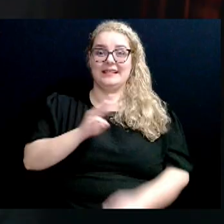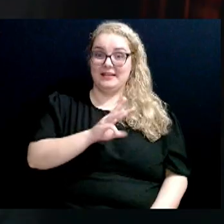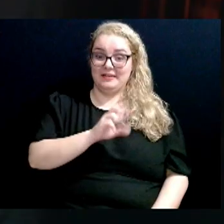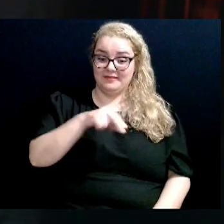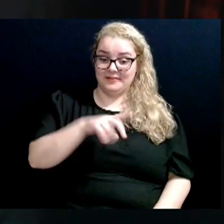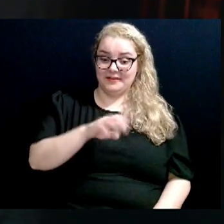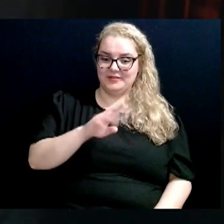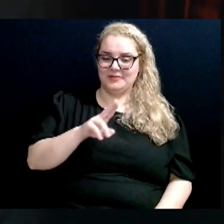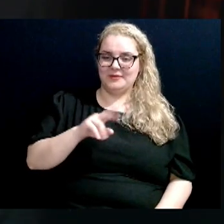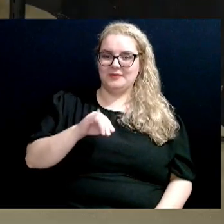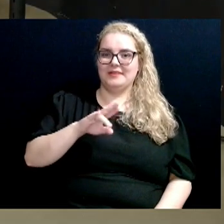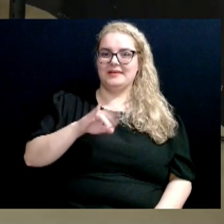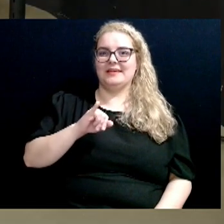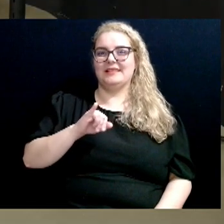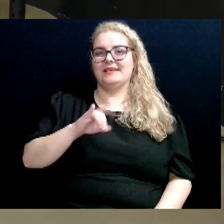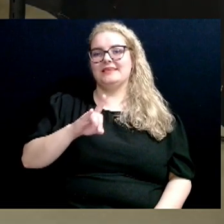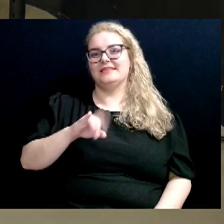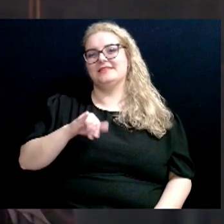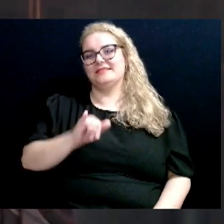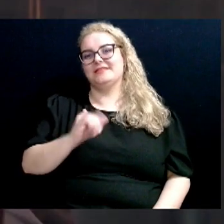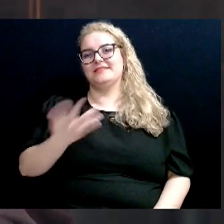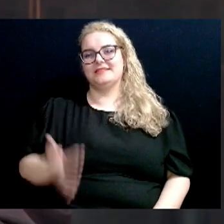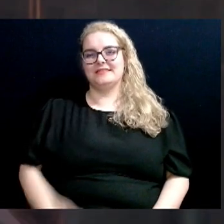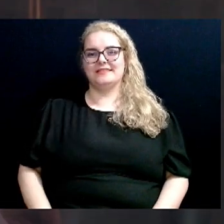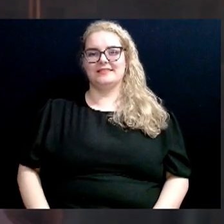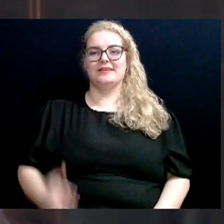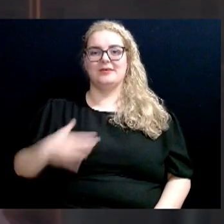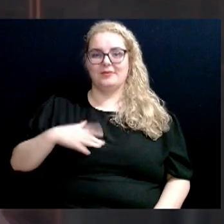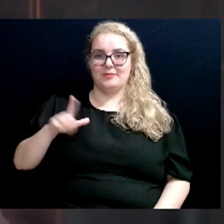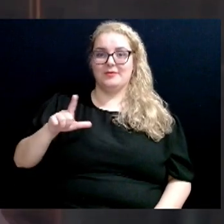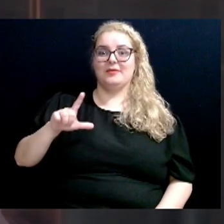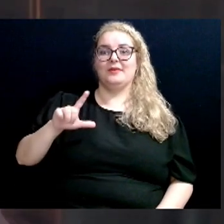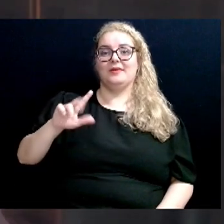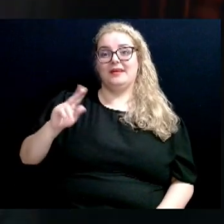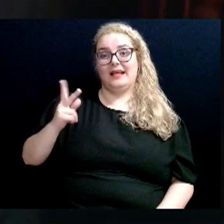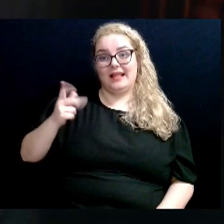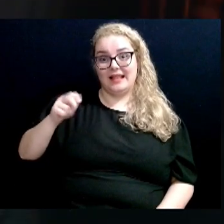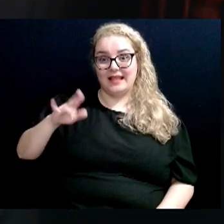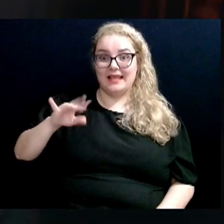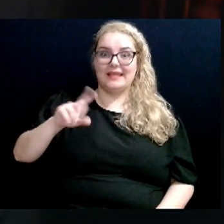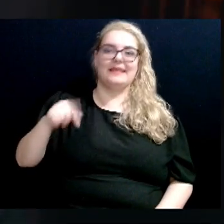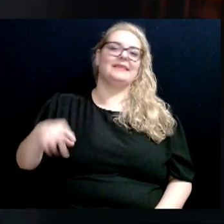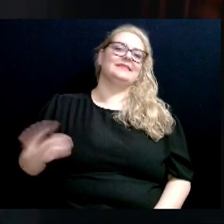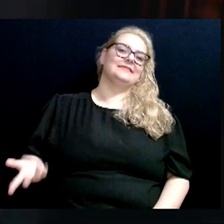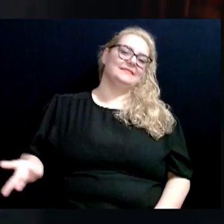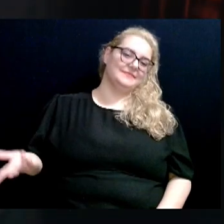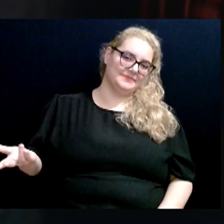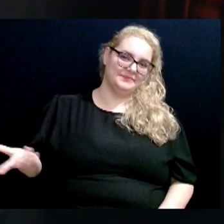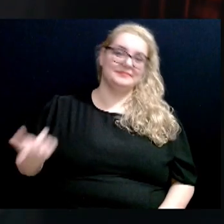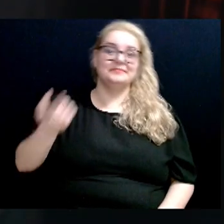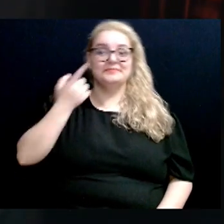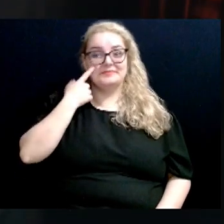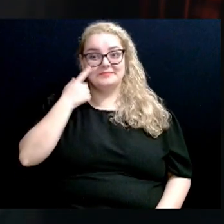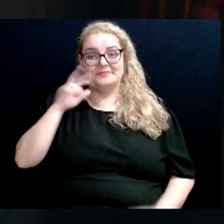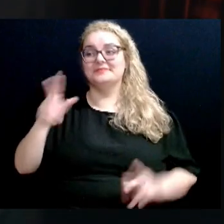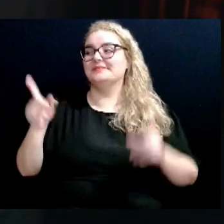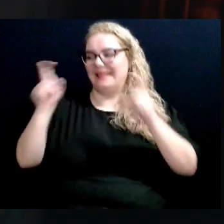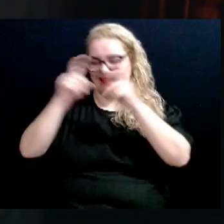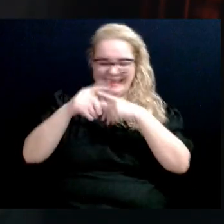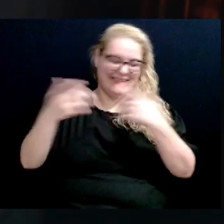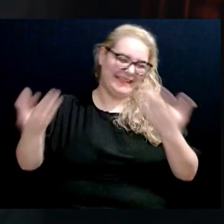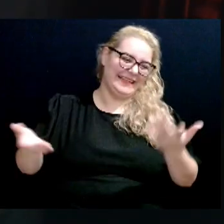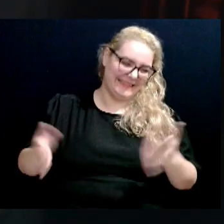rapidinho, Vantuilde com W. E o meu é Laís com H. Laís então... com H. Olha só, gente, Tá vocês difícil. viram, né? Hoje, assim,